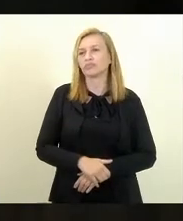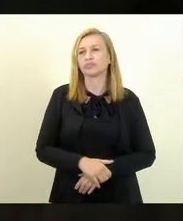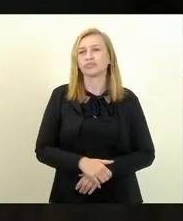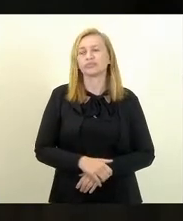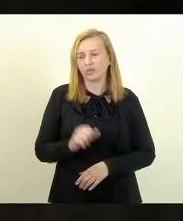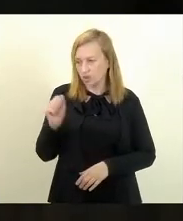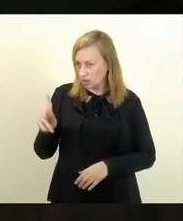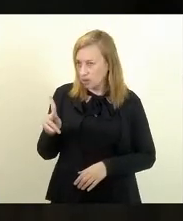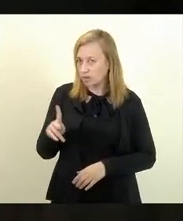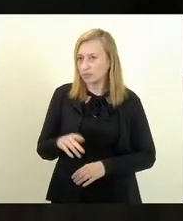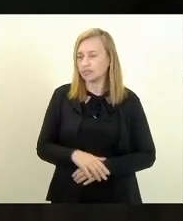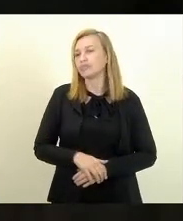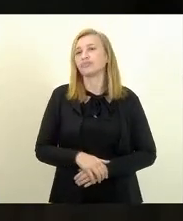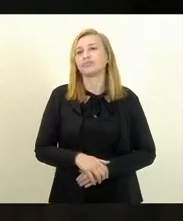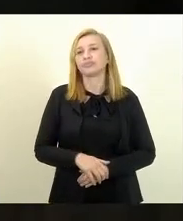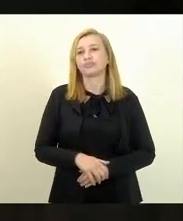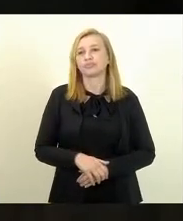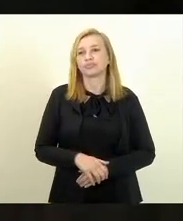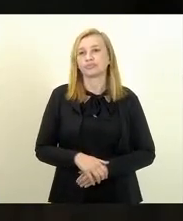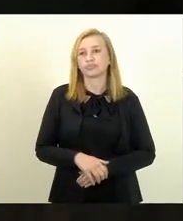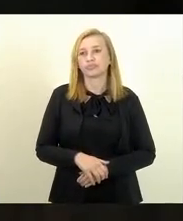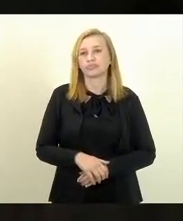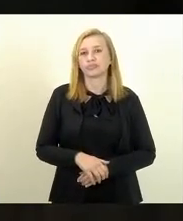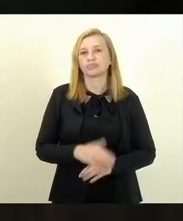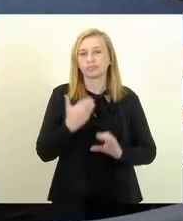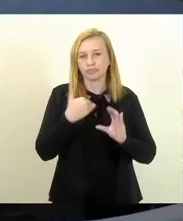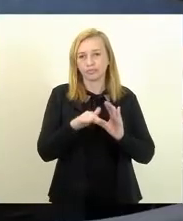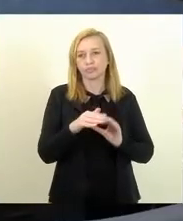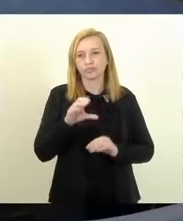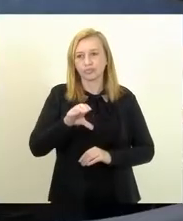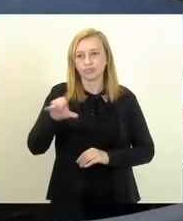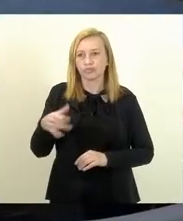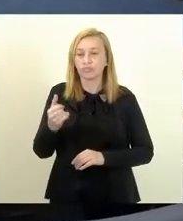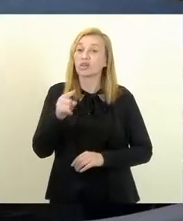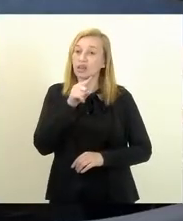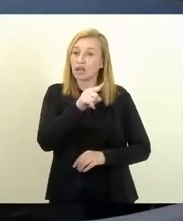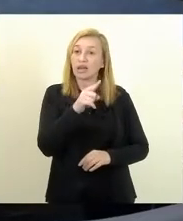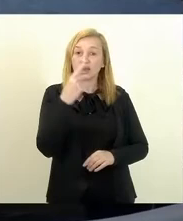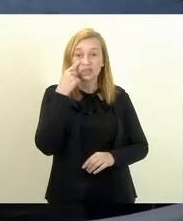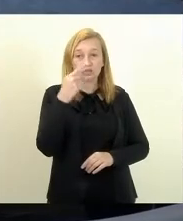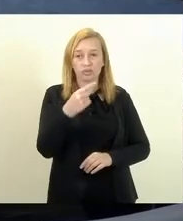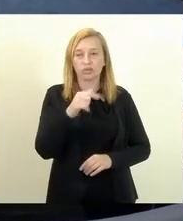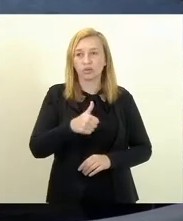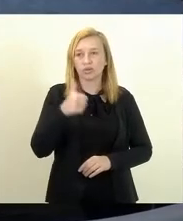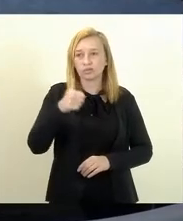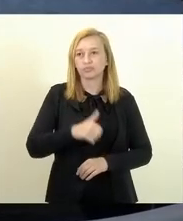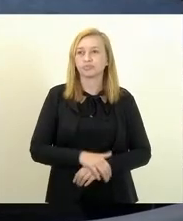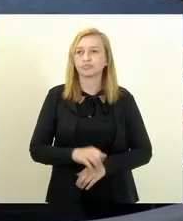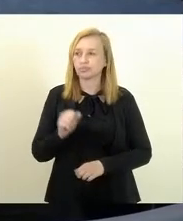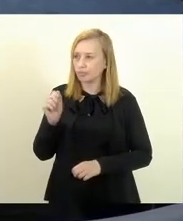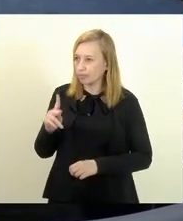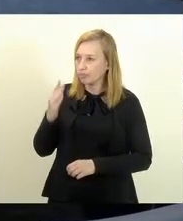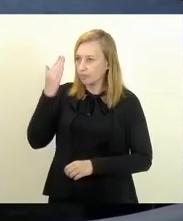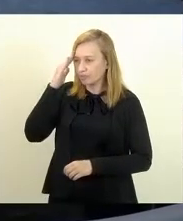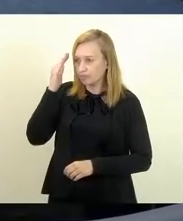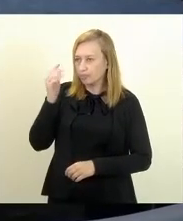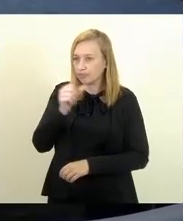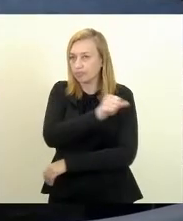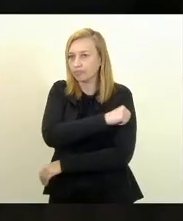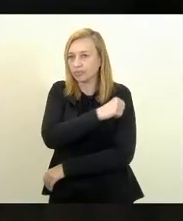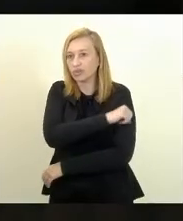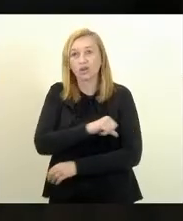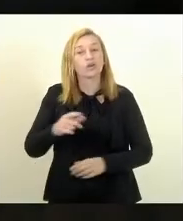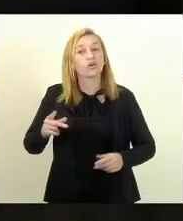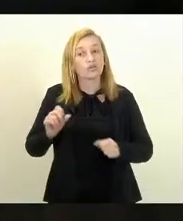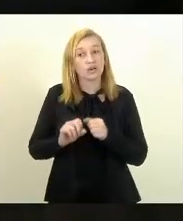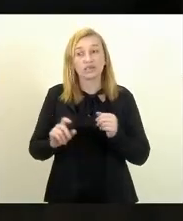Ok? Terminar de colher os pareceres e remeta à CCJ. E lá eles definem, entendido, enfermeira? Como eu tenho feito